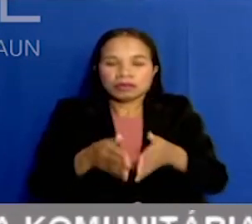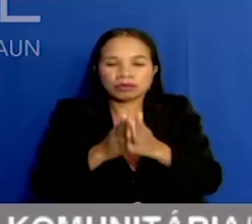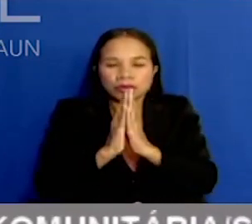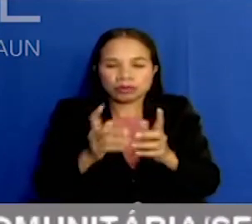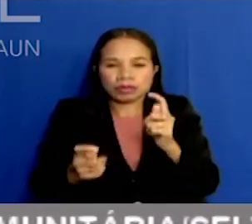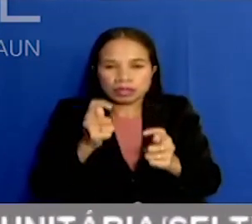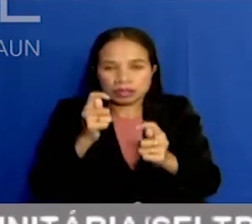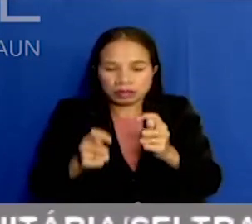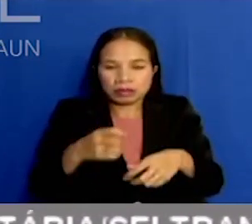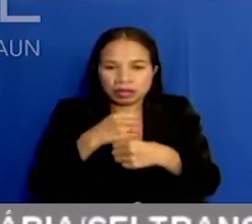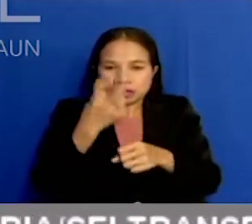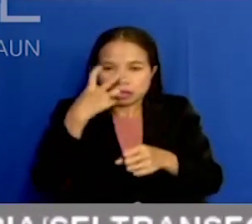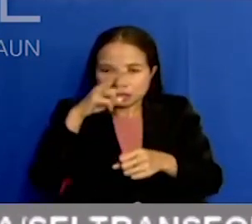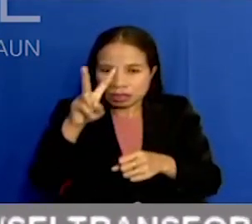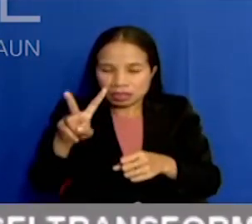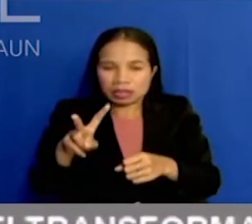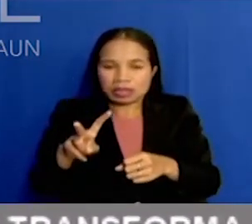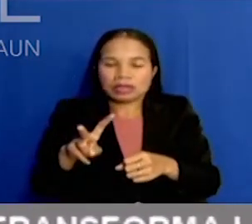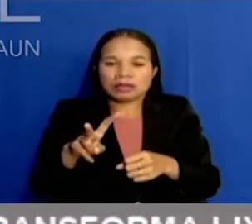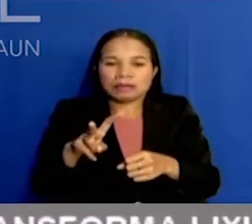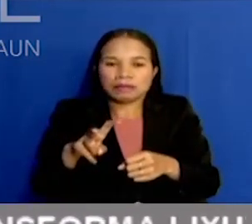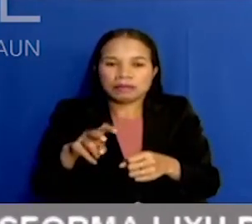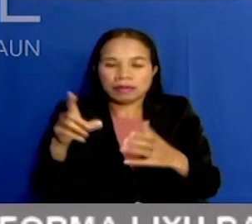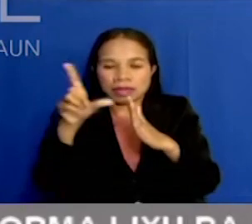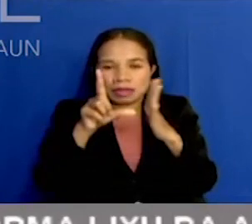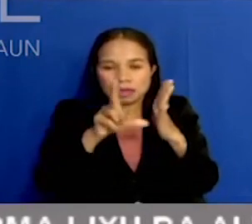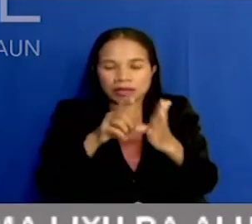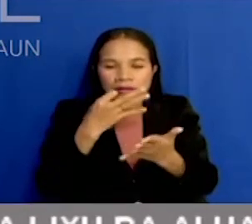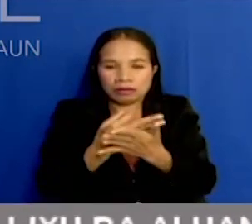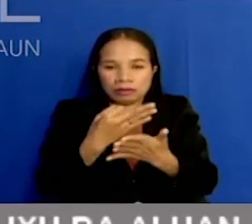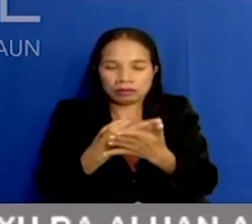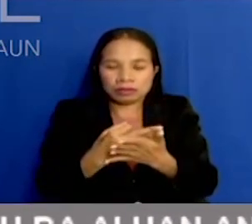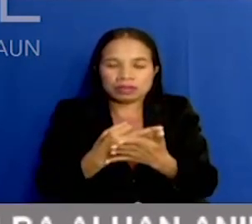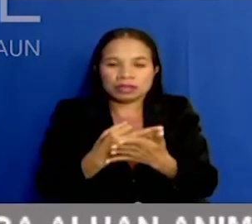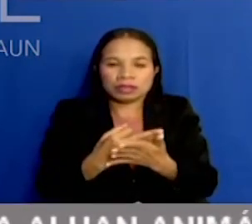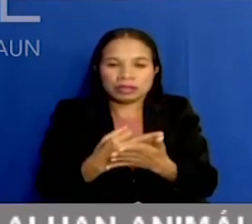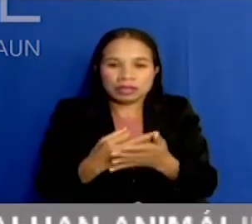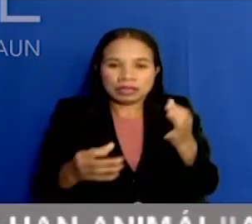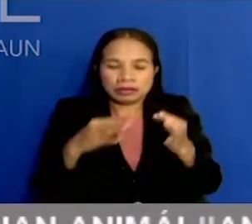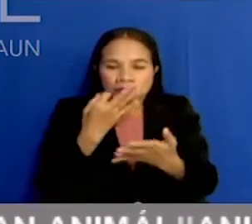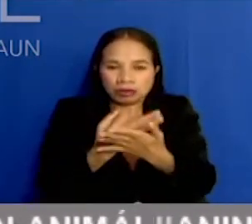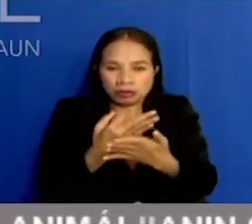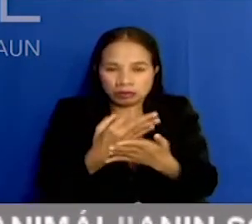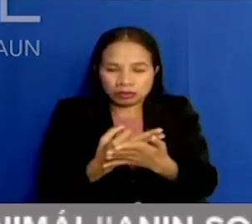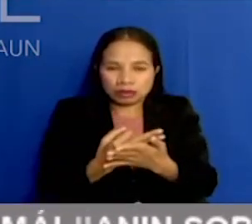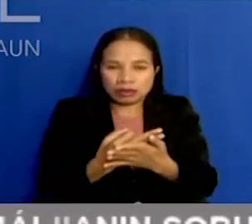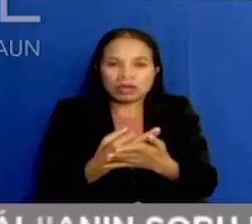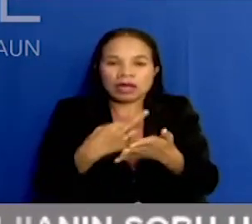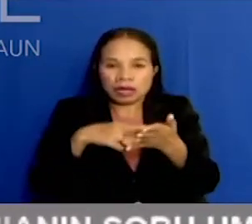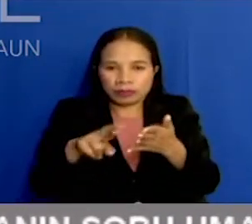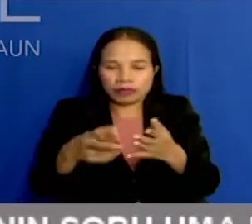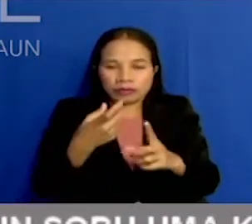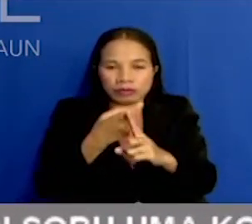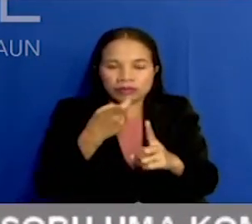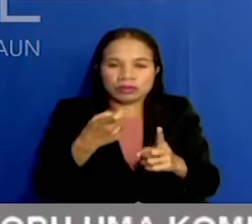Tribunal Recurso, a fiscalização abstrata, balei orçamento retificativo ne, mas que orçamento refere, promulga na